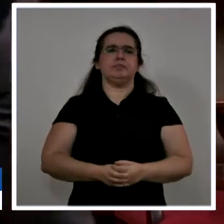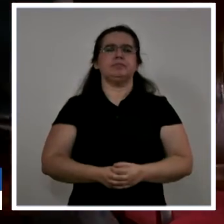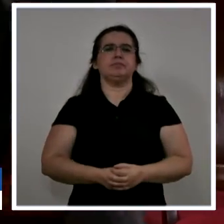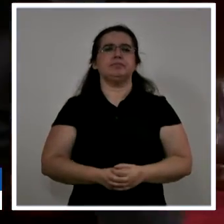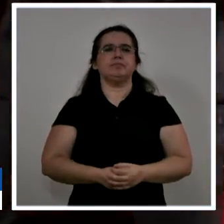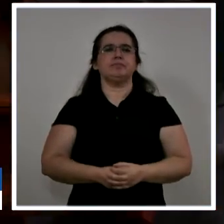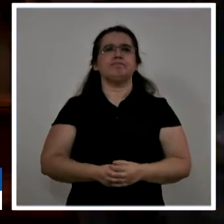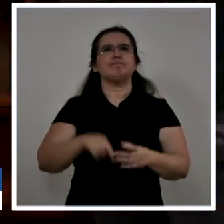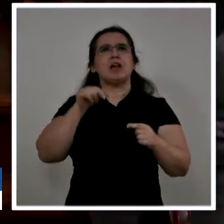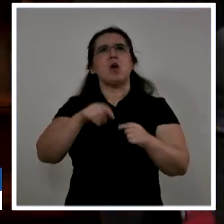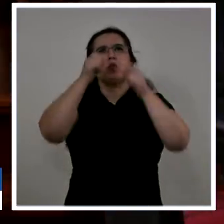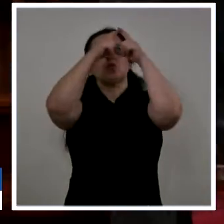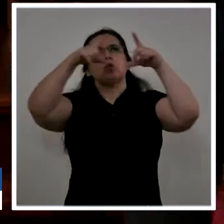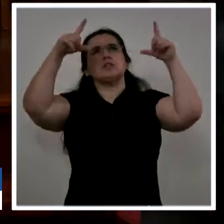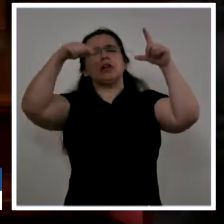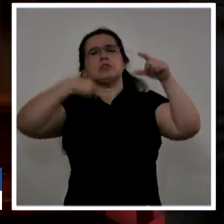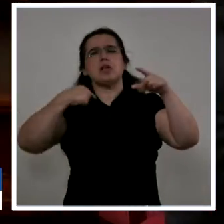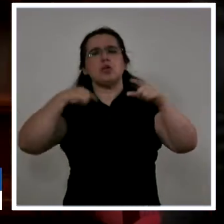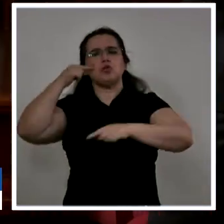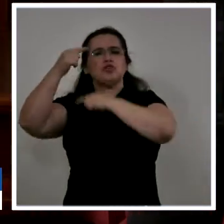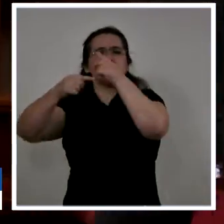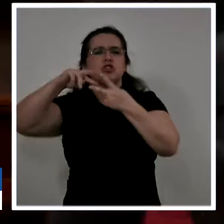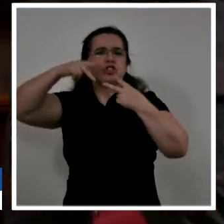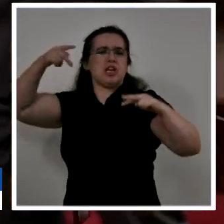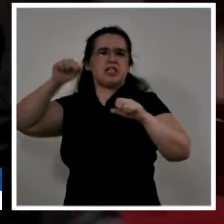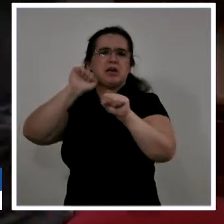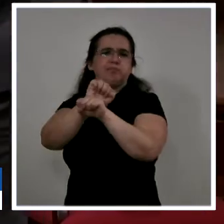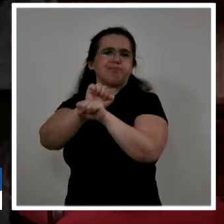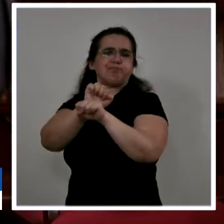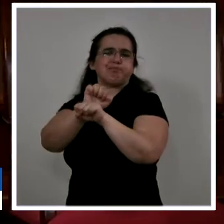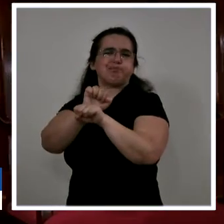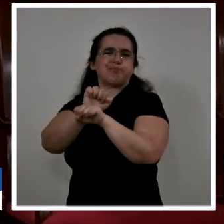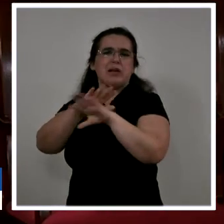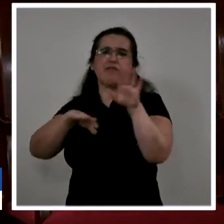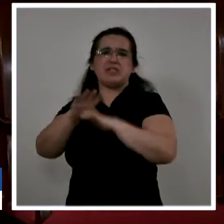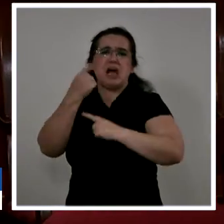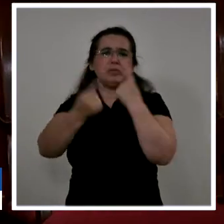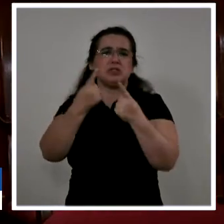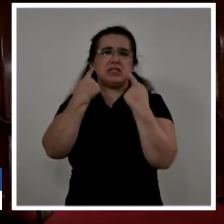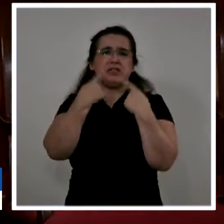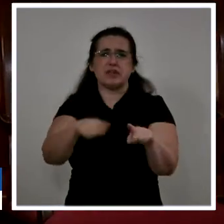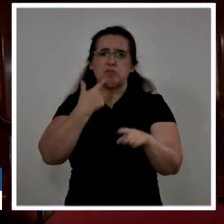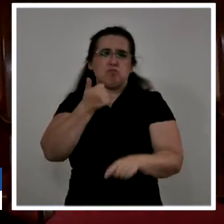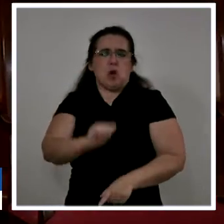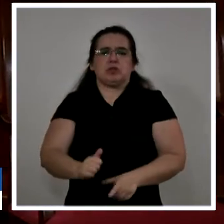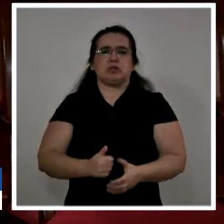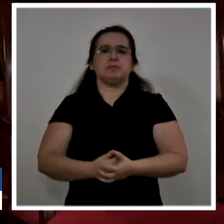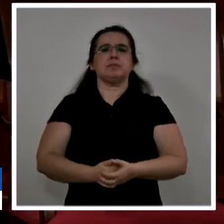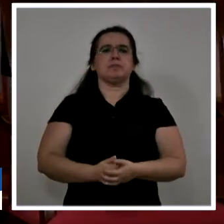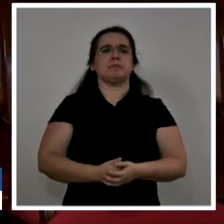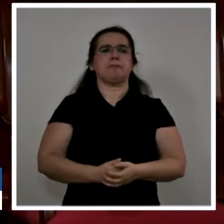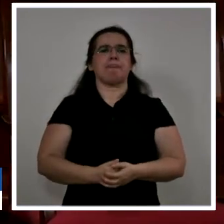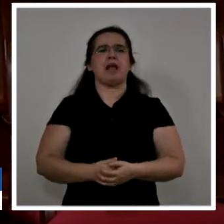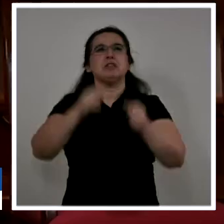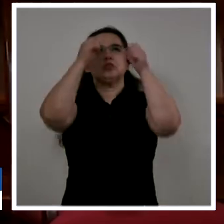essa noção de que eu estou agarrado à minha genética e não posso fazer nada acerca disso, that notion at last may be proved outdated.